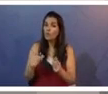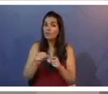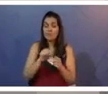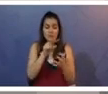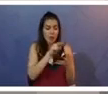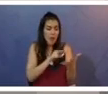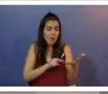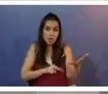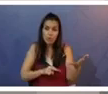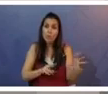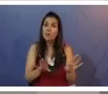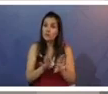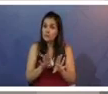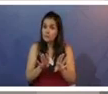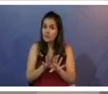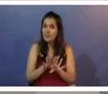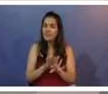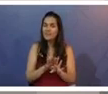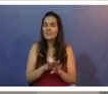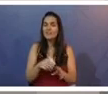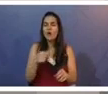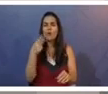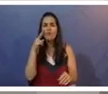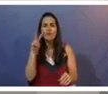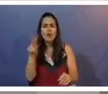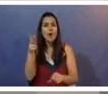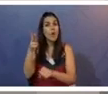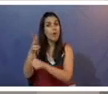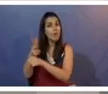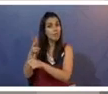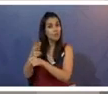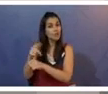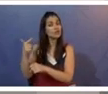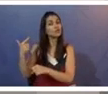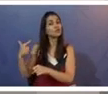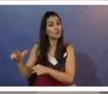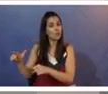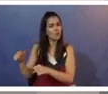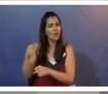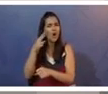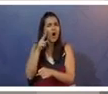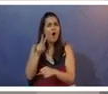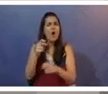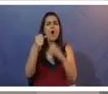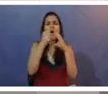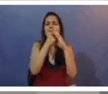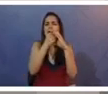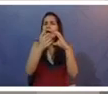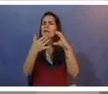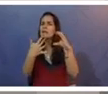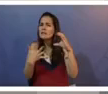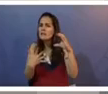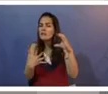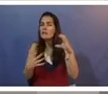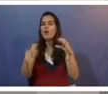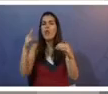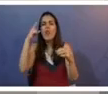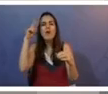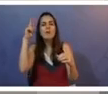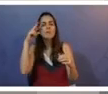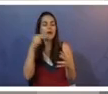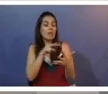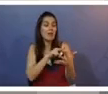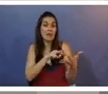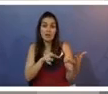leituras, revejam novamente a aula, deem uma olhada na característica, né, lembrando da leitura, lembrando